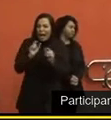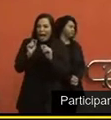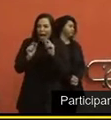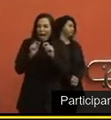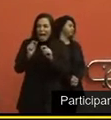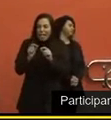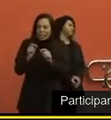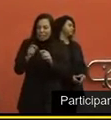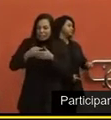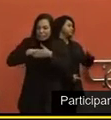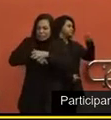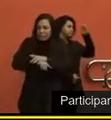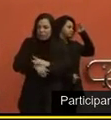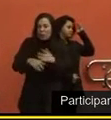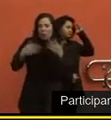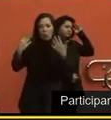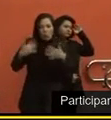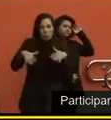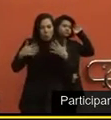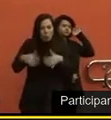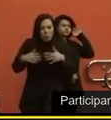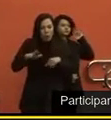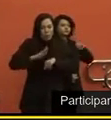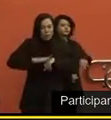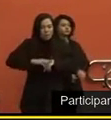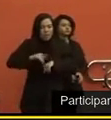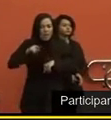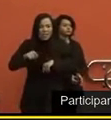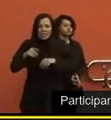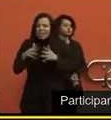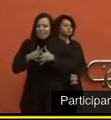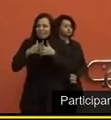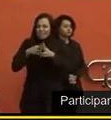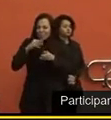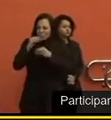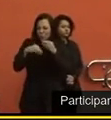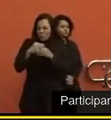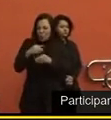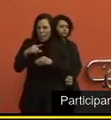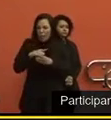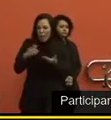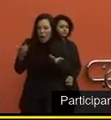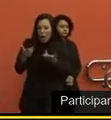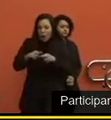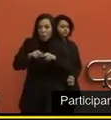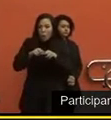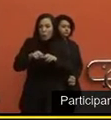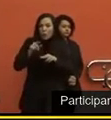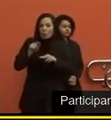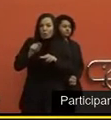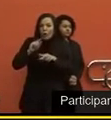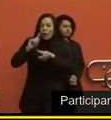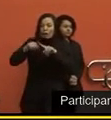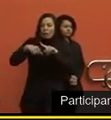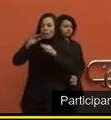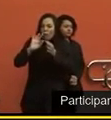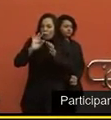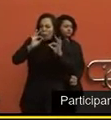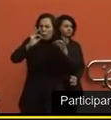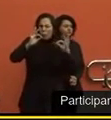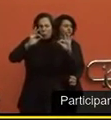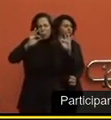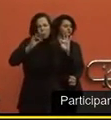tão intensas e profundas que a complexidade existencial do presente está a léguas de distância